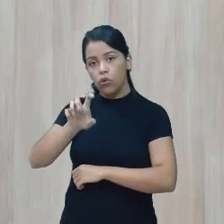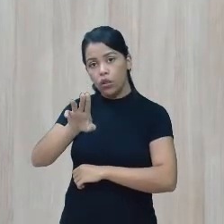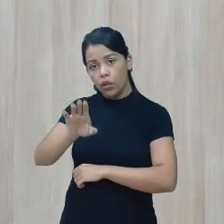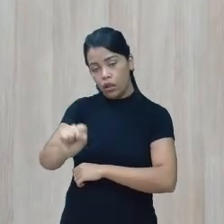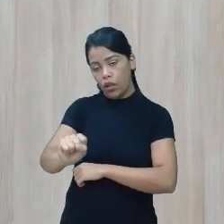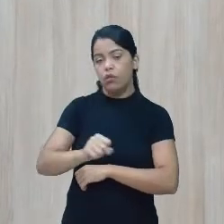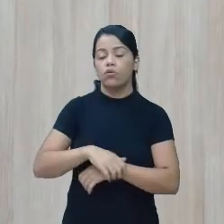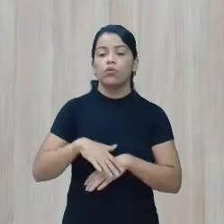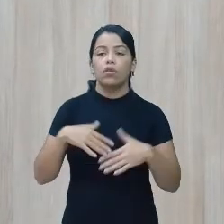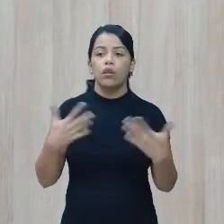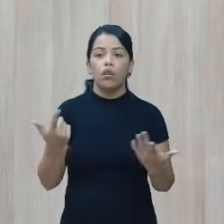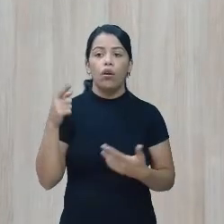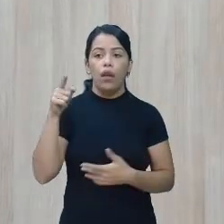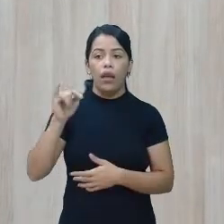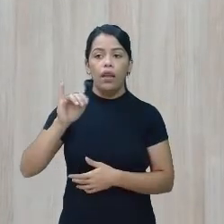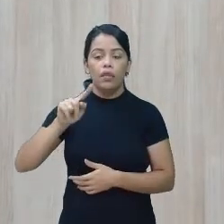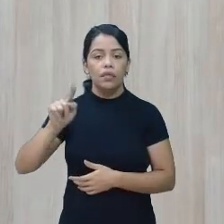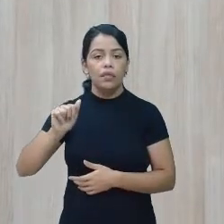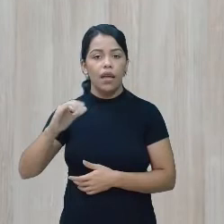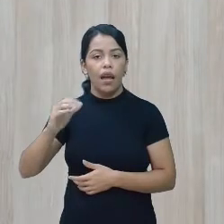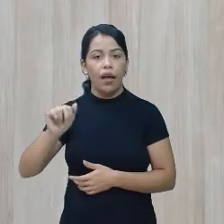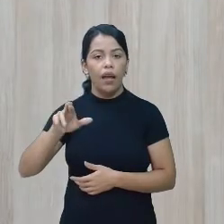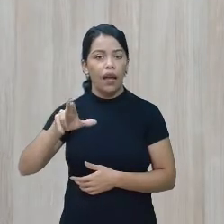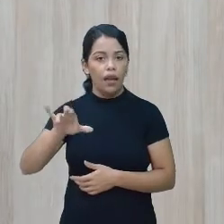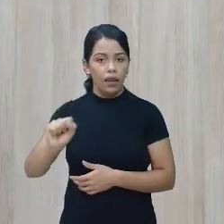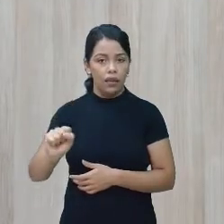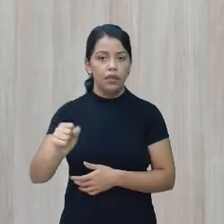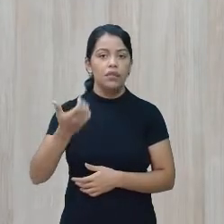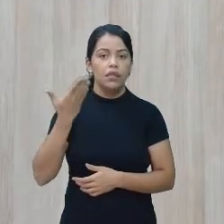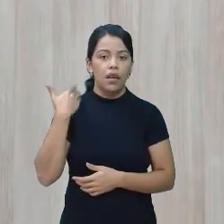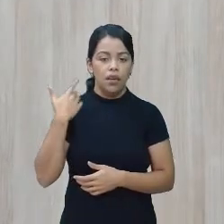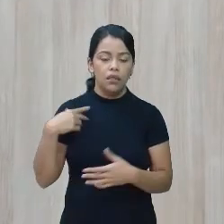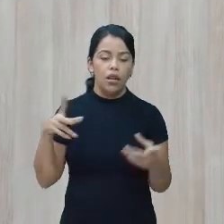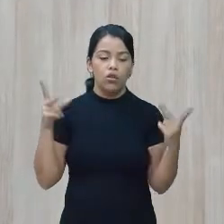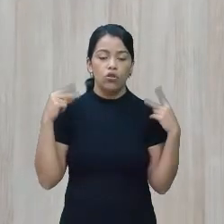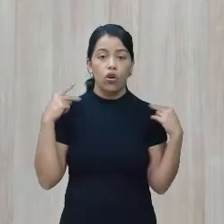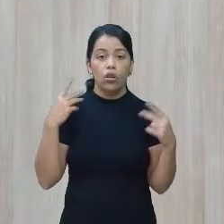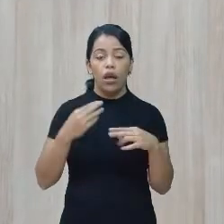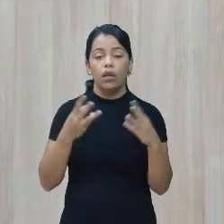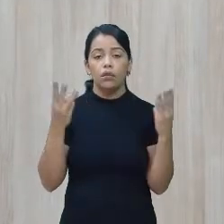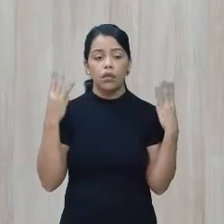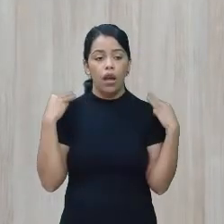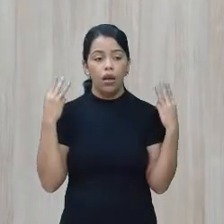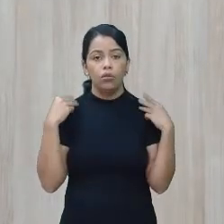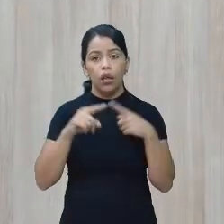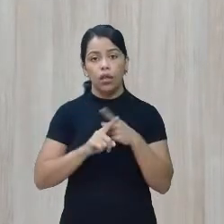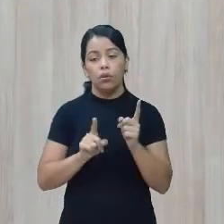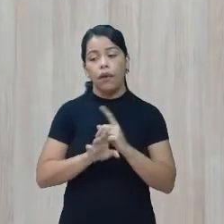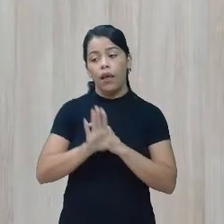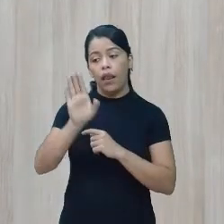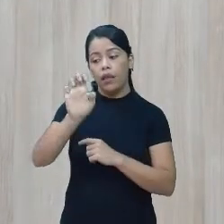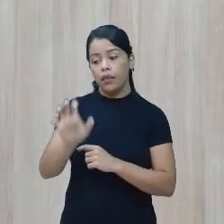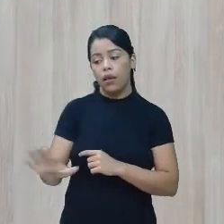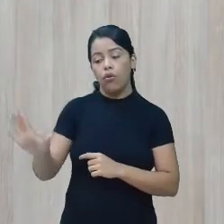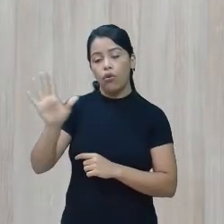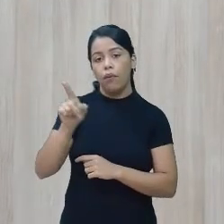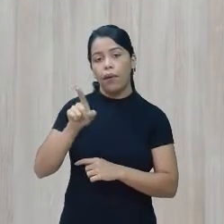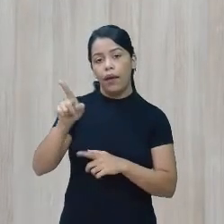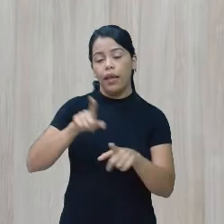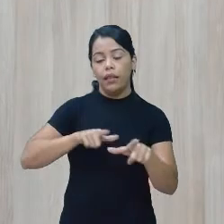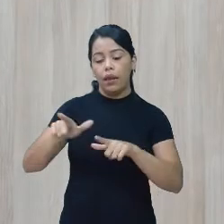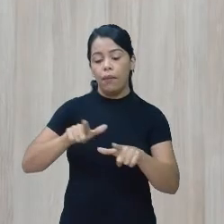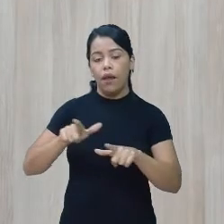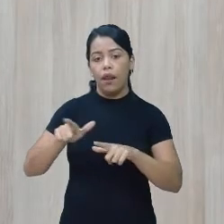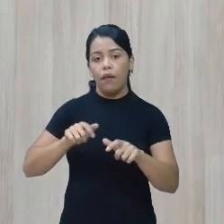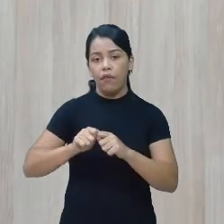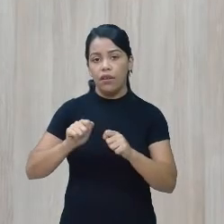alistado como um soldado, mas lá na Europa ele trabalhava fazendo gravuras, né, para imprimir,